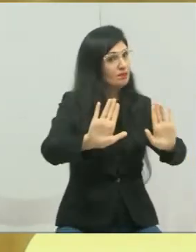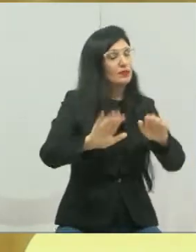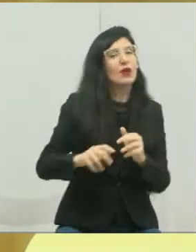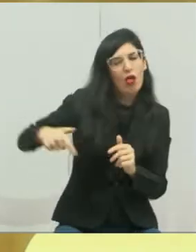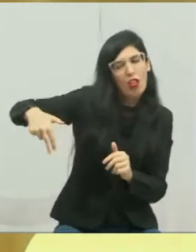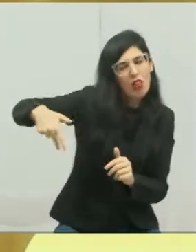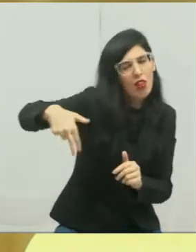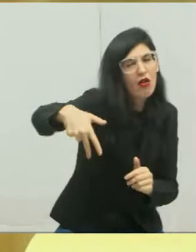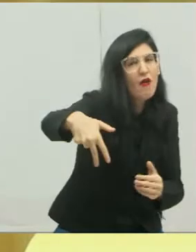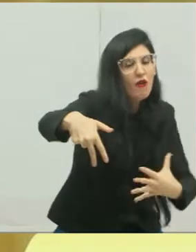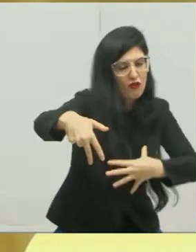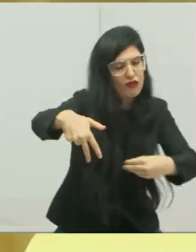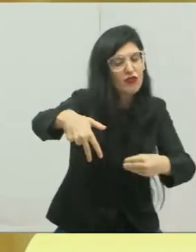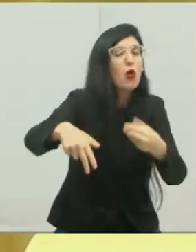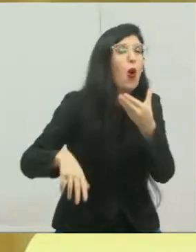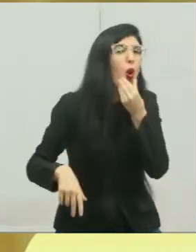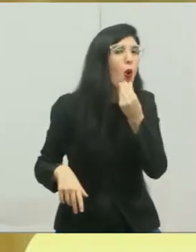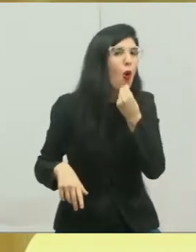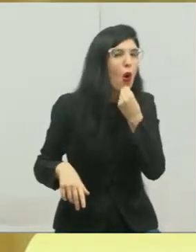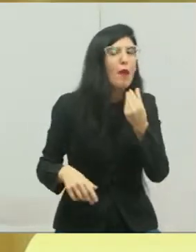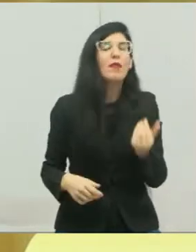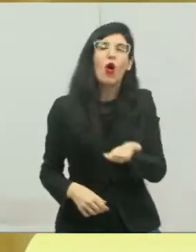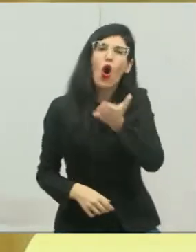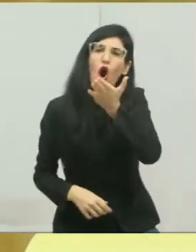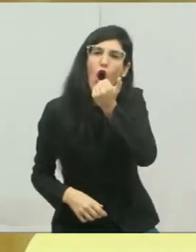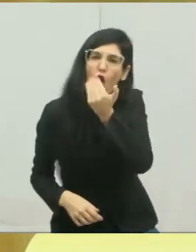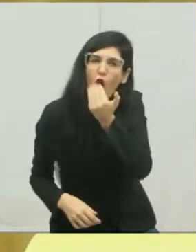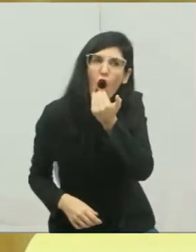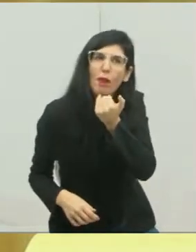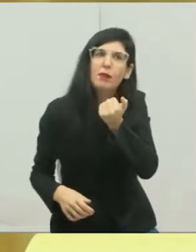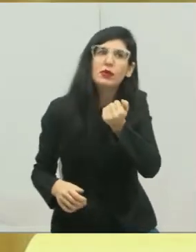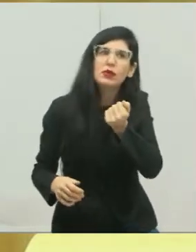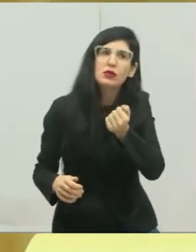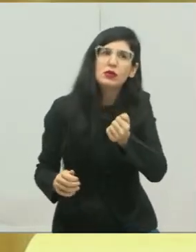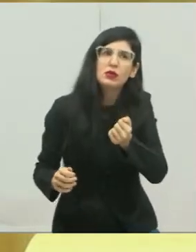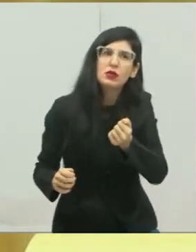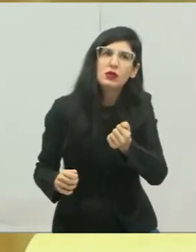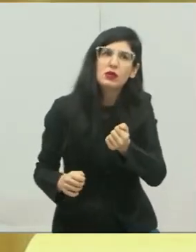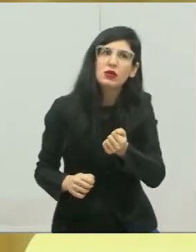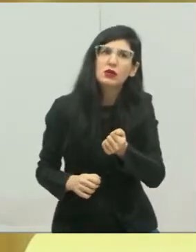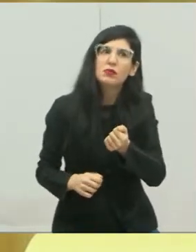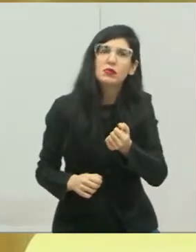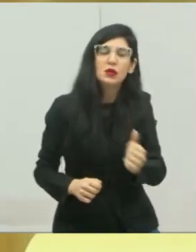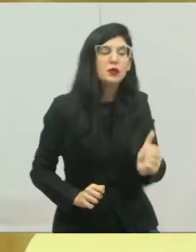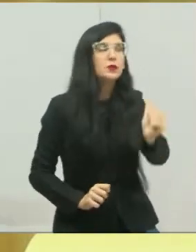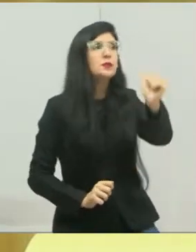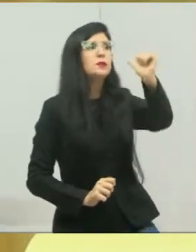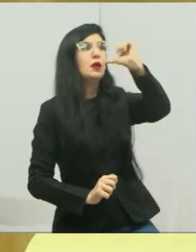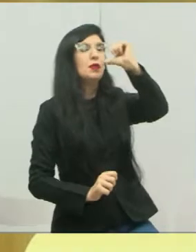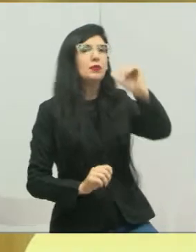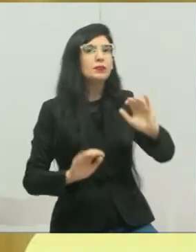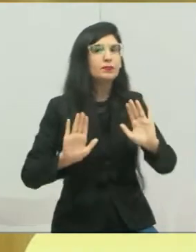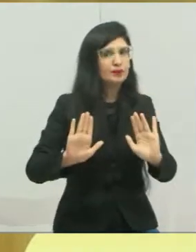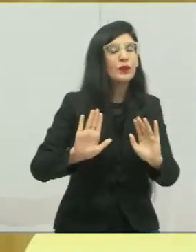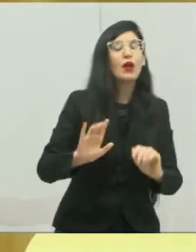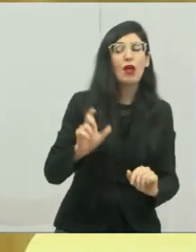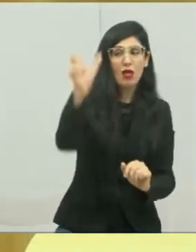do Homem, que come e bebe, e vos dizeis: ele é um